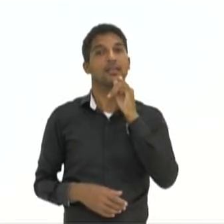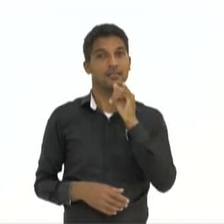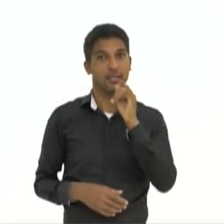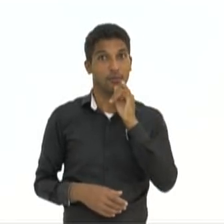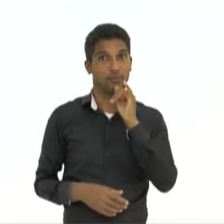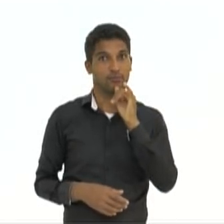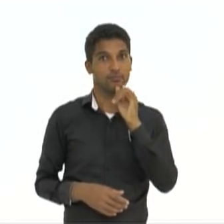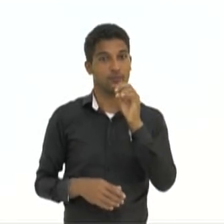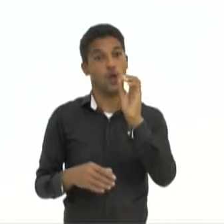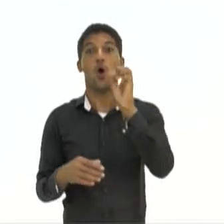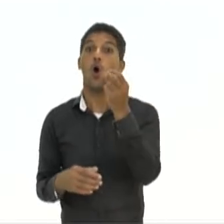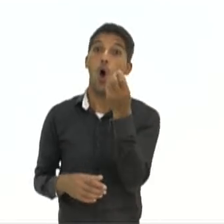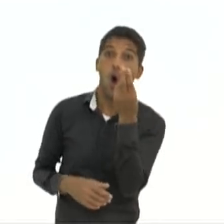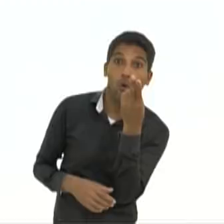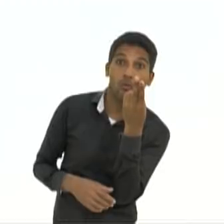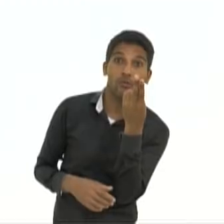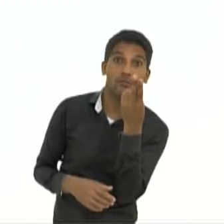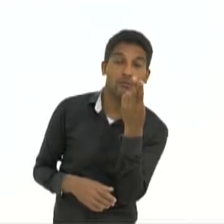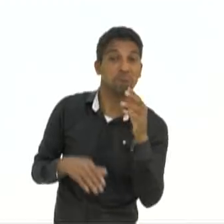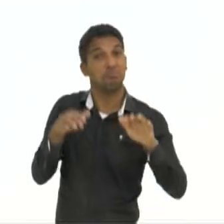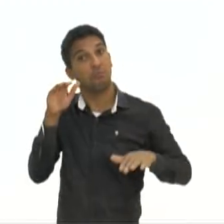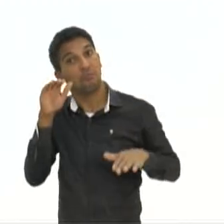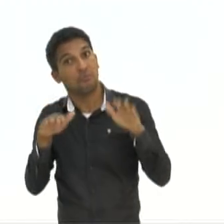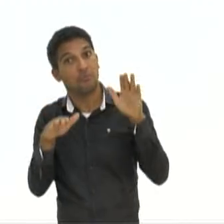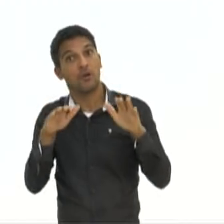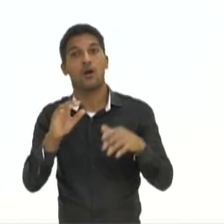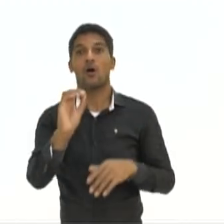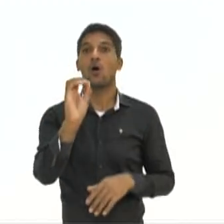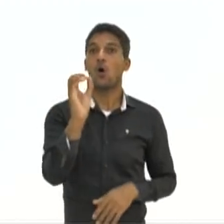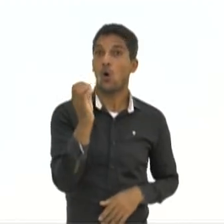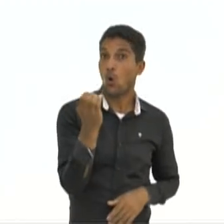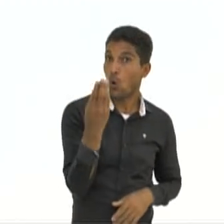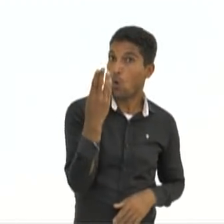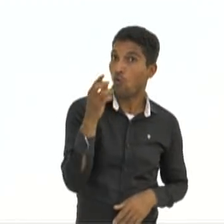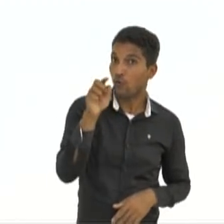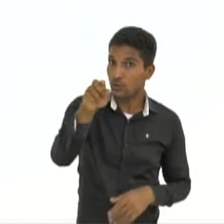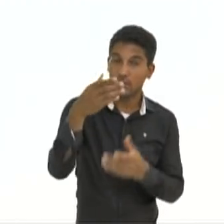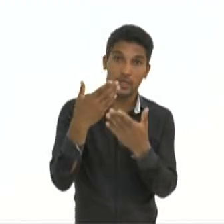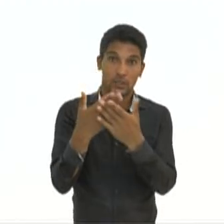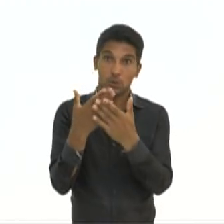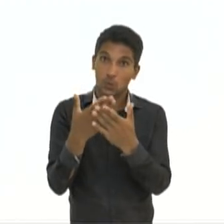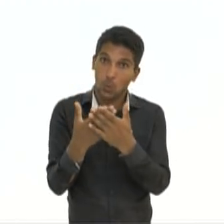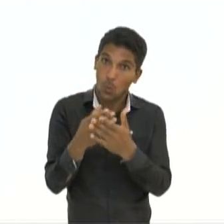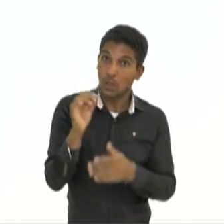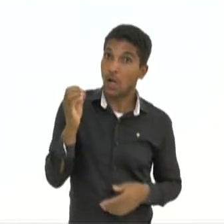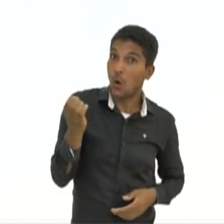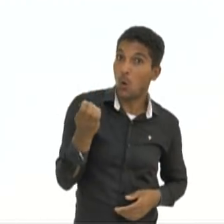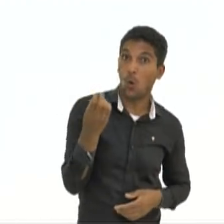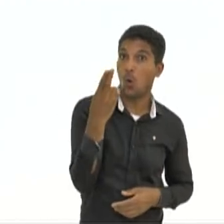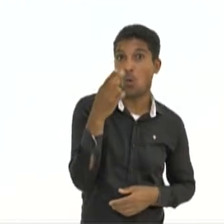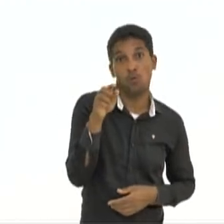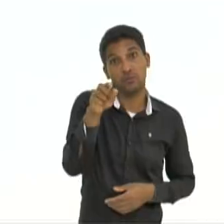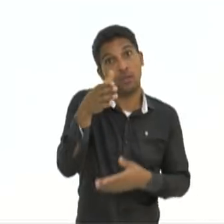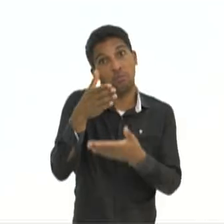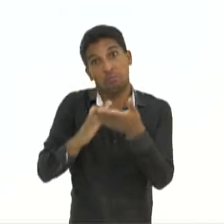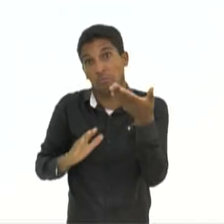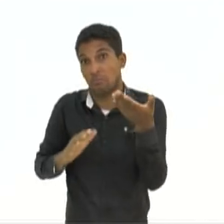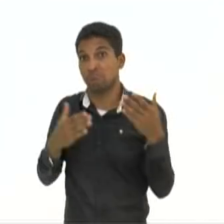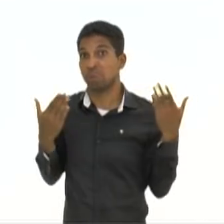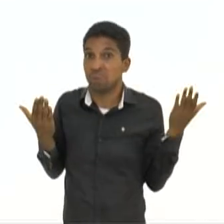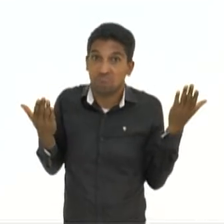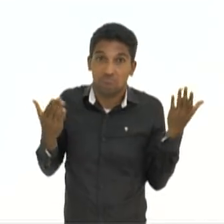Faça a escolha e veja qual que é a melhor para a sua vida, Não pensando como Garfield, lá no nosso exemplo da nossa tirinha, Que ele não